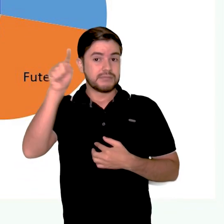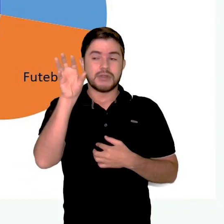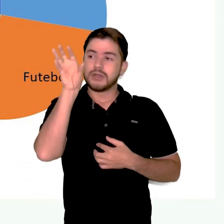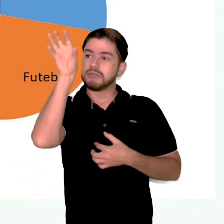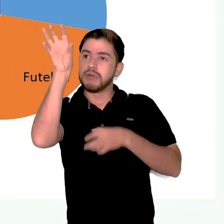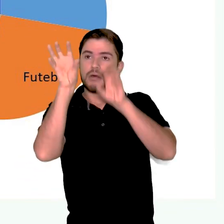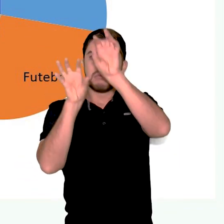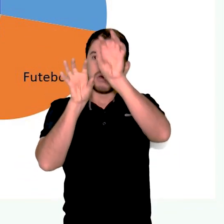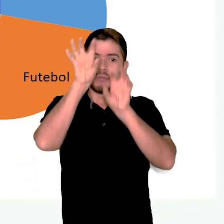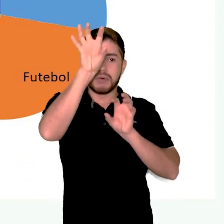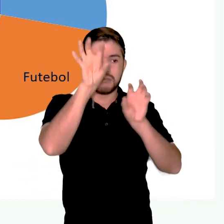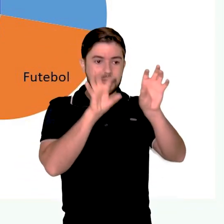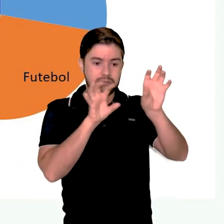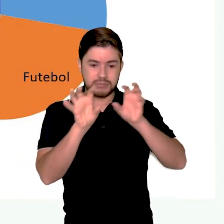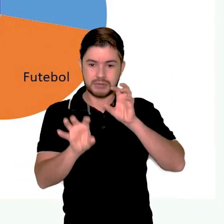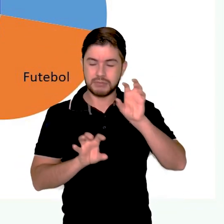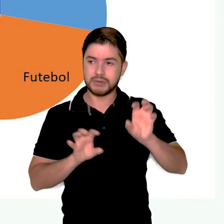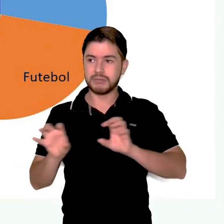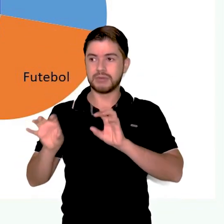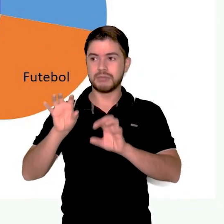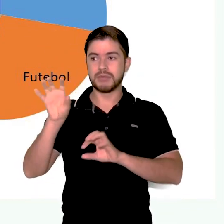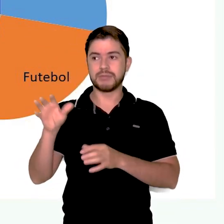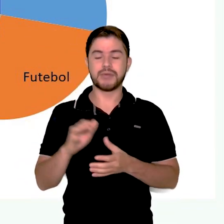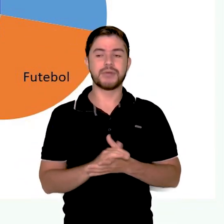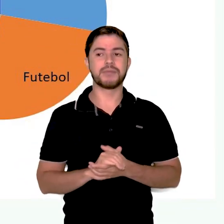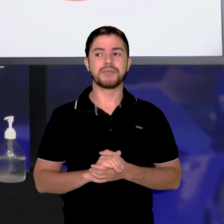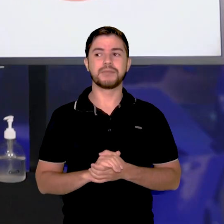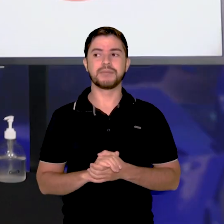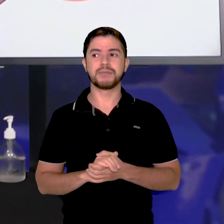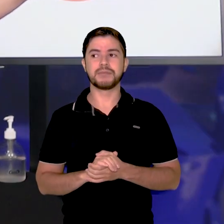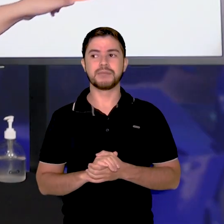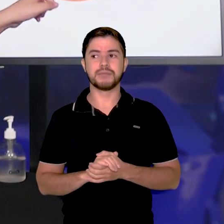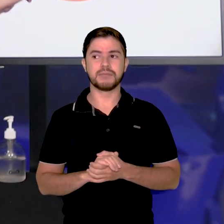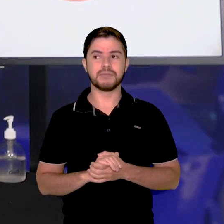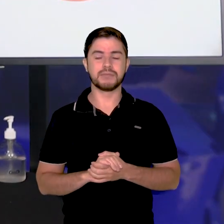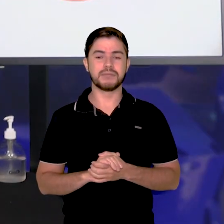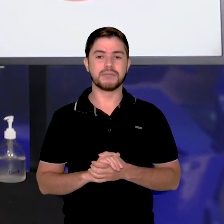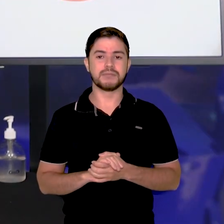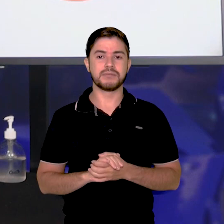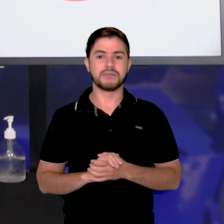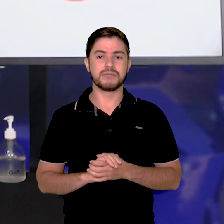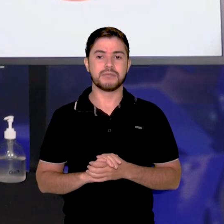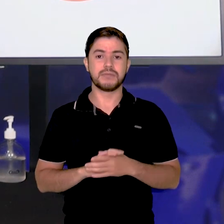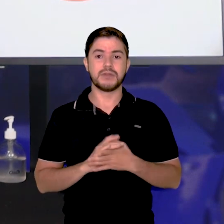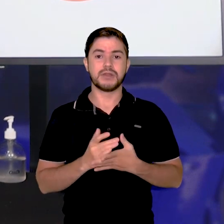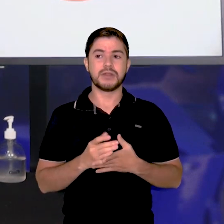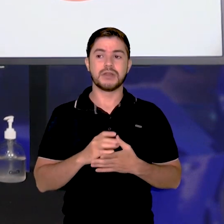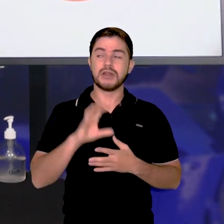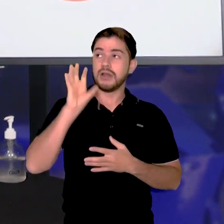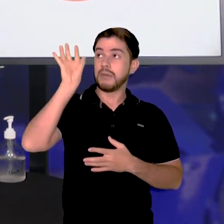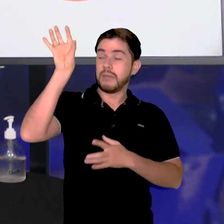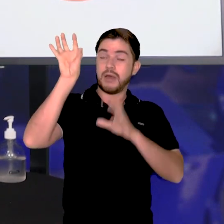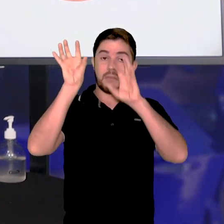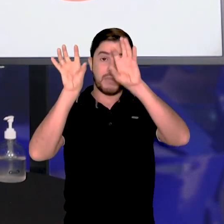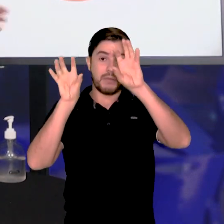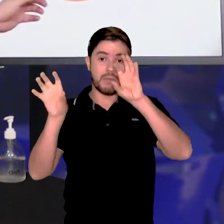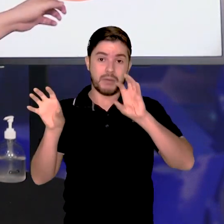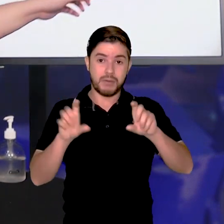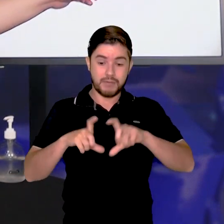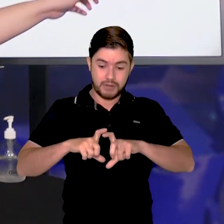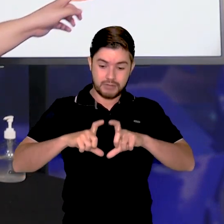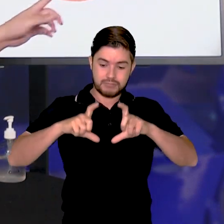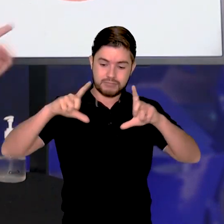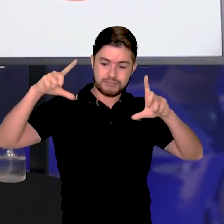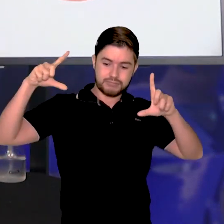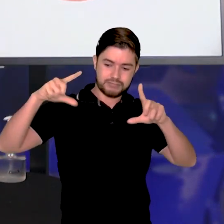que setores? Setores porque cada parte desse gráfico aqui, a proporção dele, o tamanho